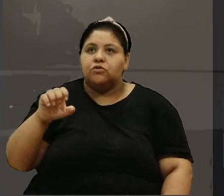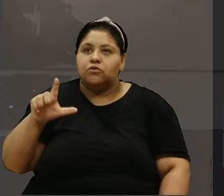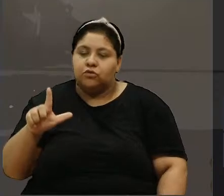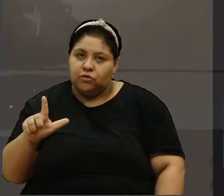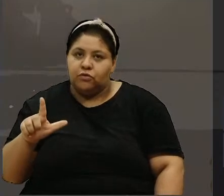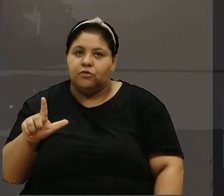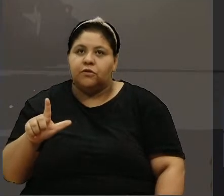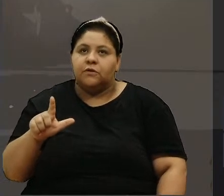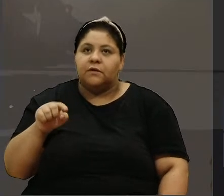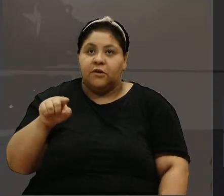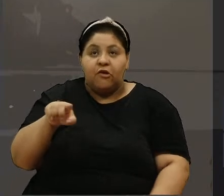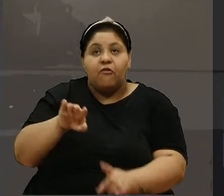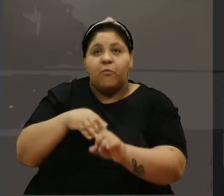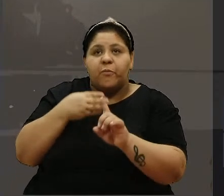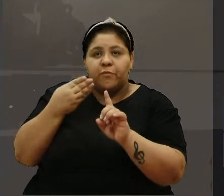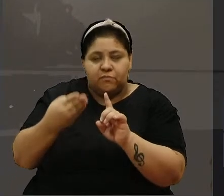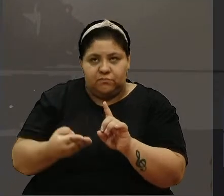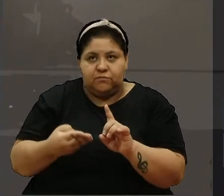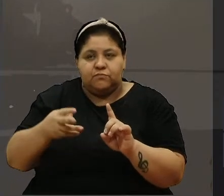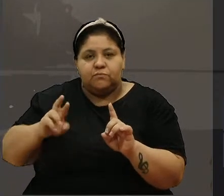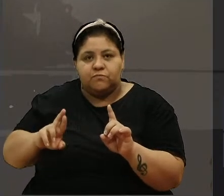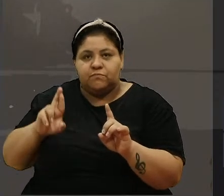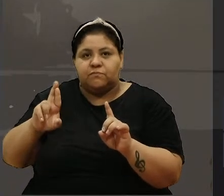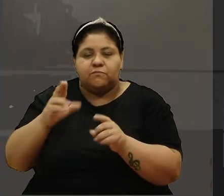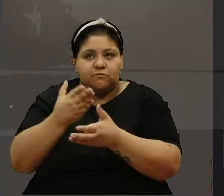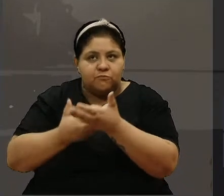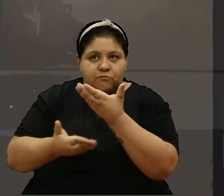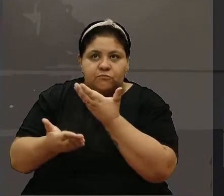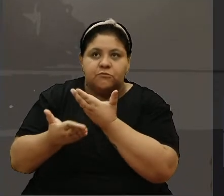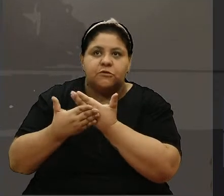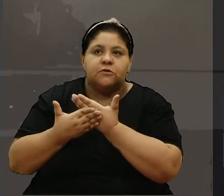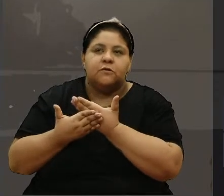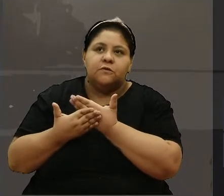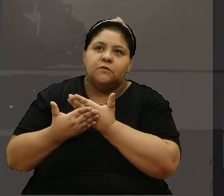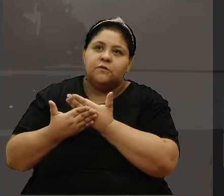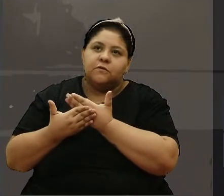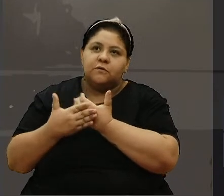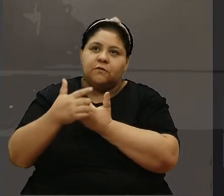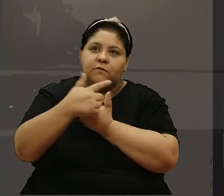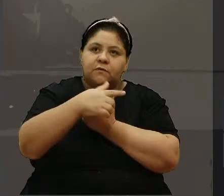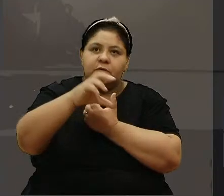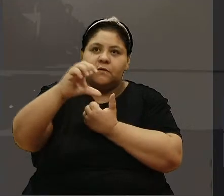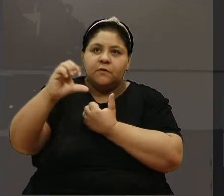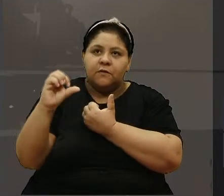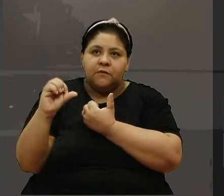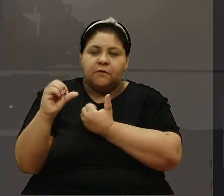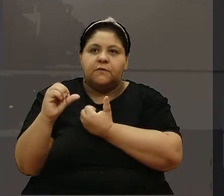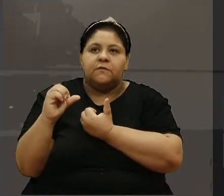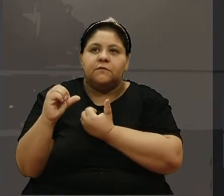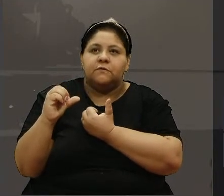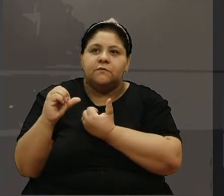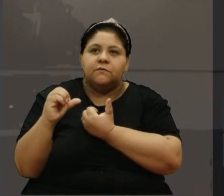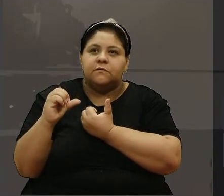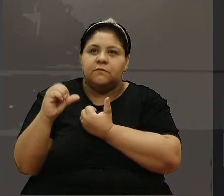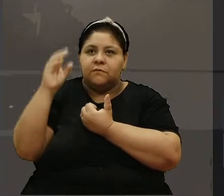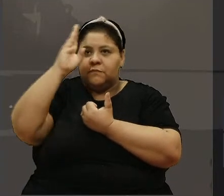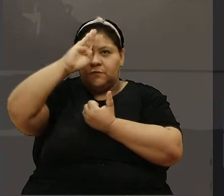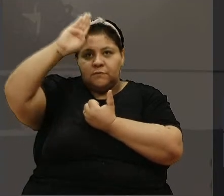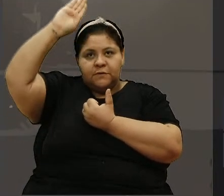foi homenageado, representando todos os 79